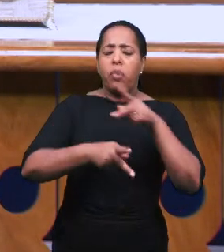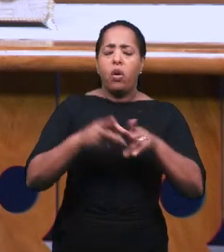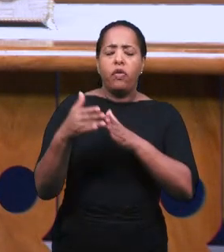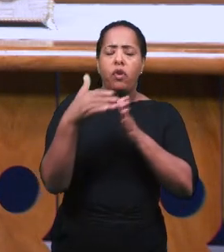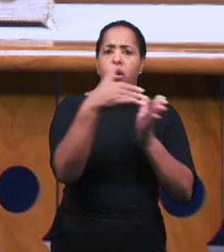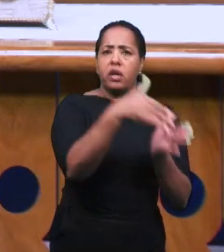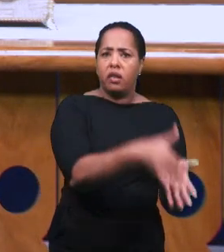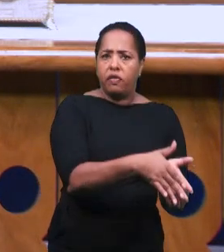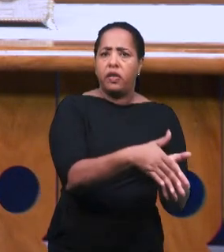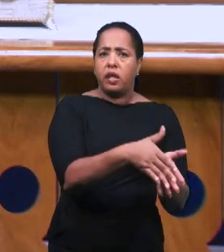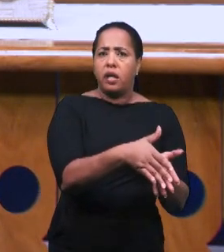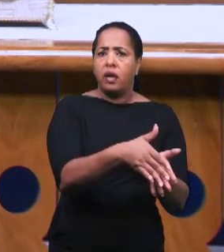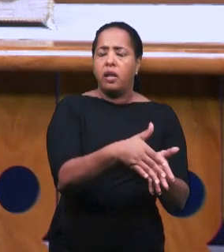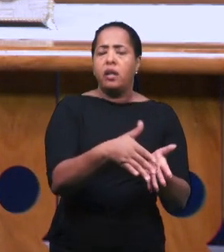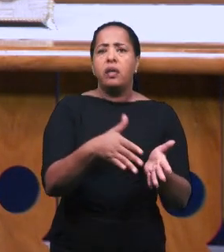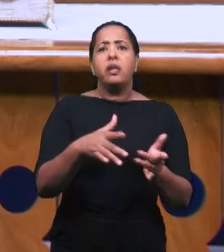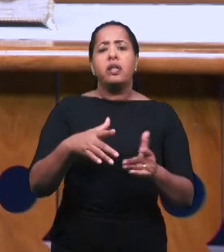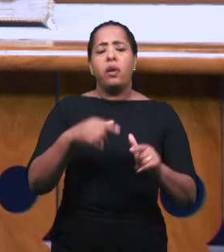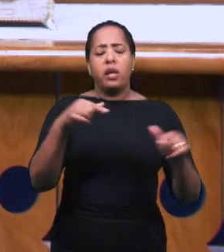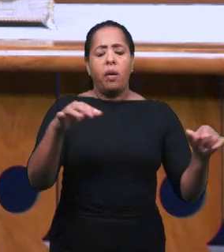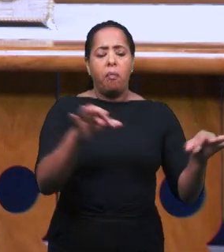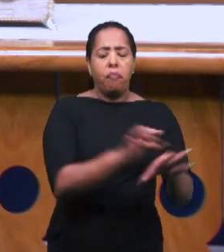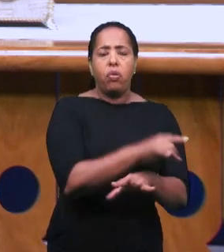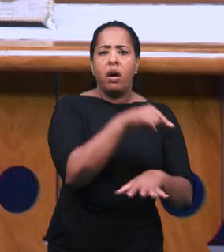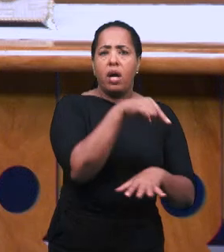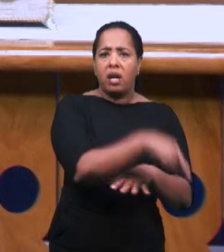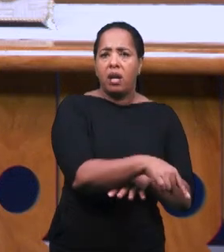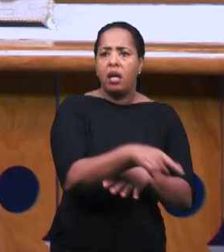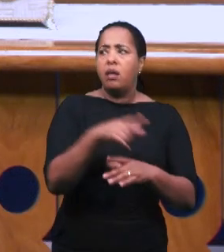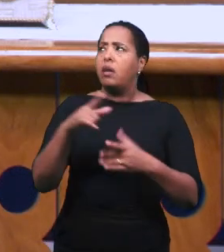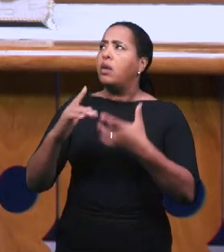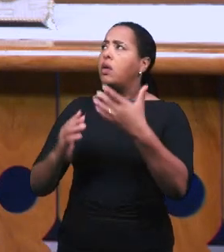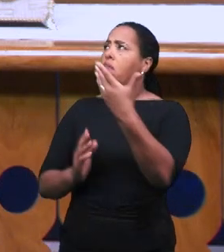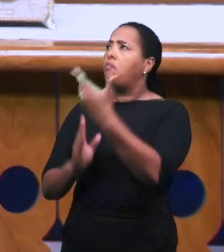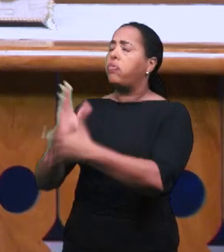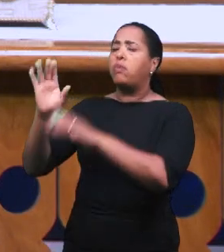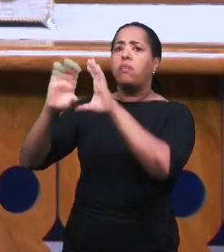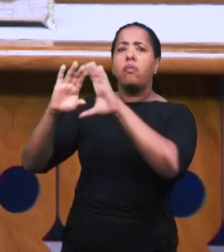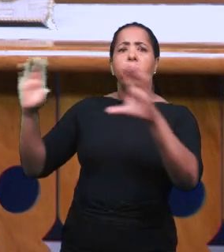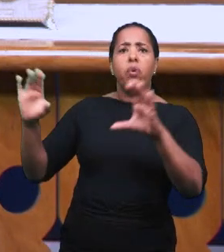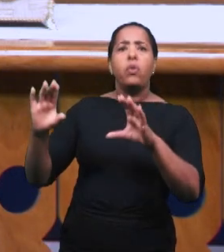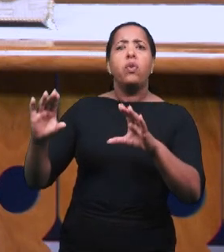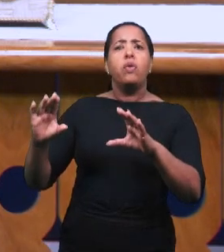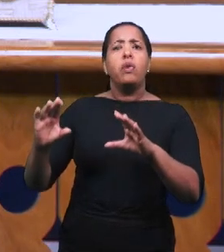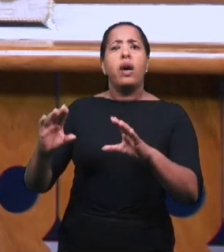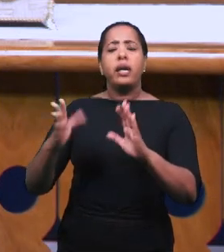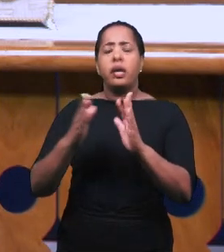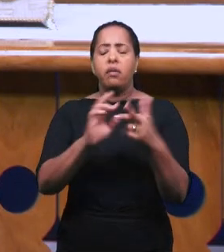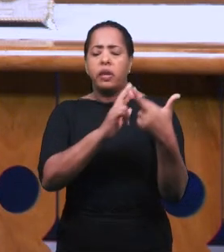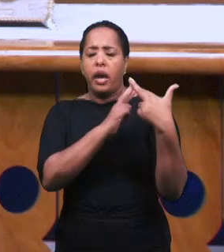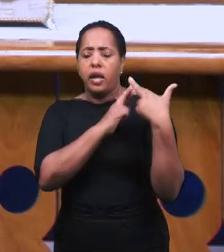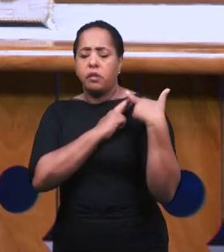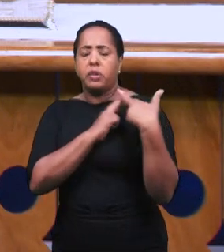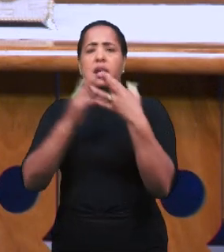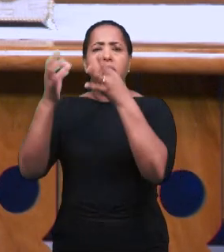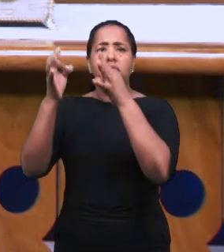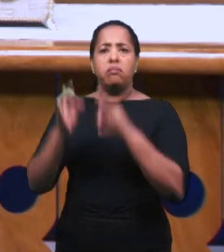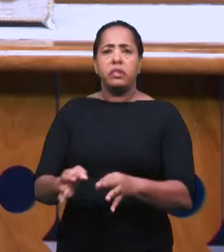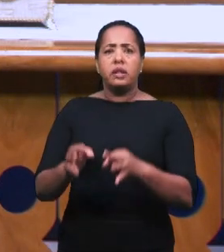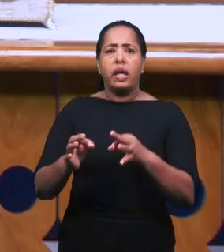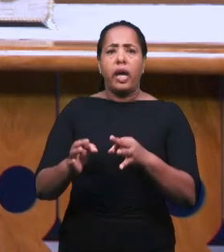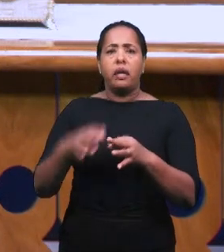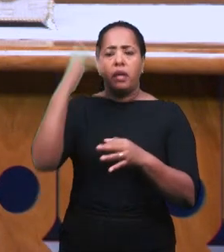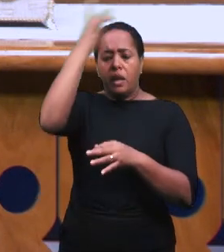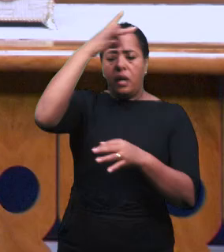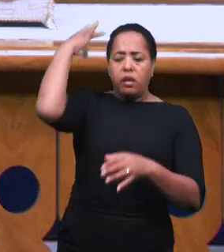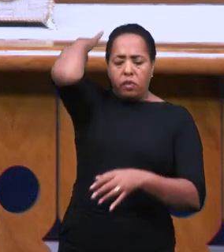igreja que precisa subir. O derramamento do Espírito Santo para que a igreja cumpra a sua missão e o derramamento do Espírito Santo para levar